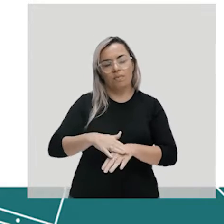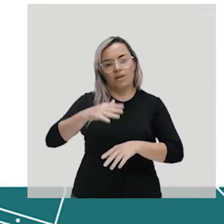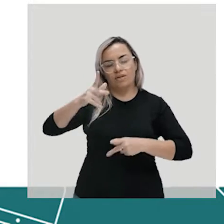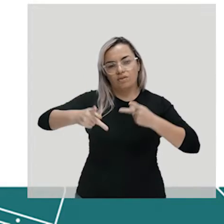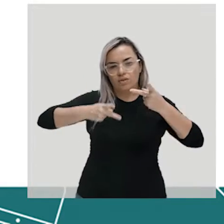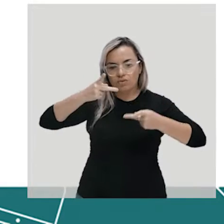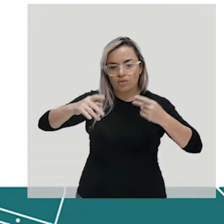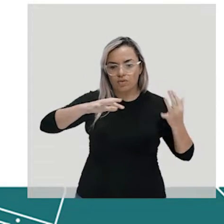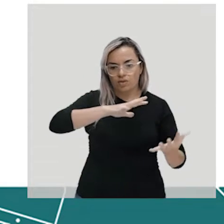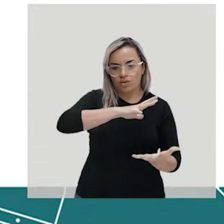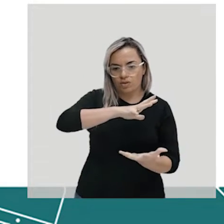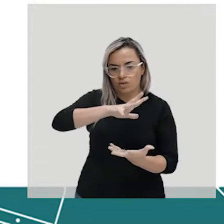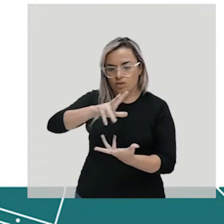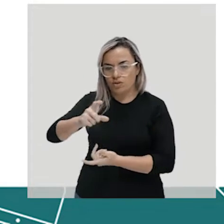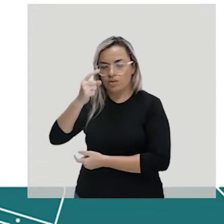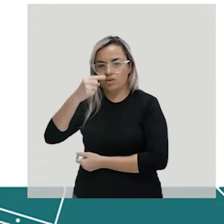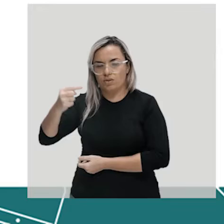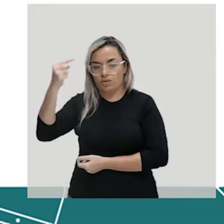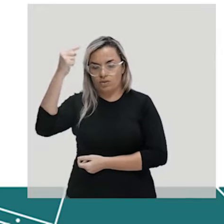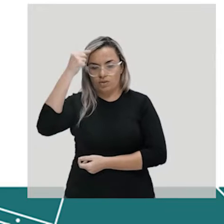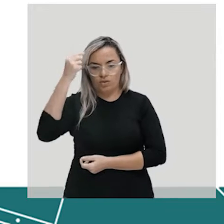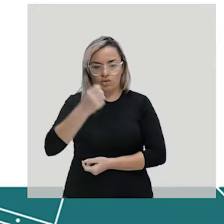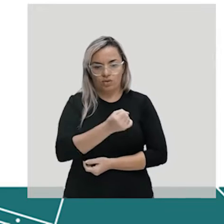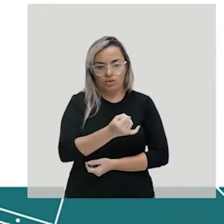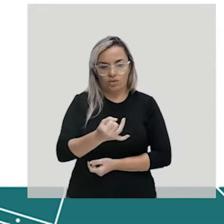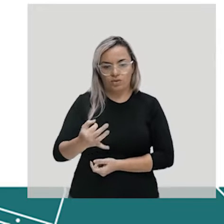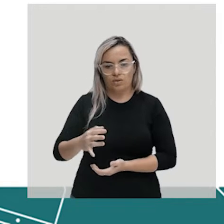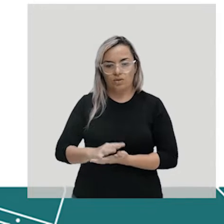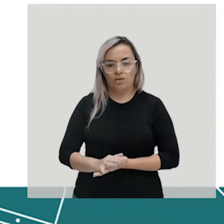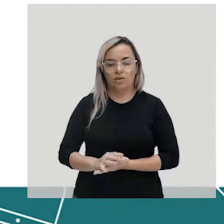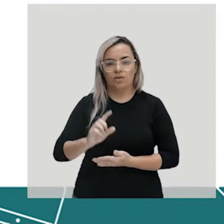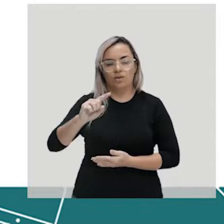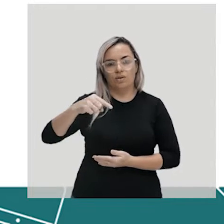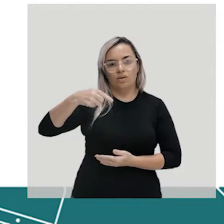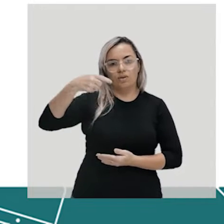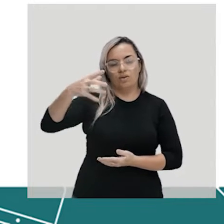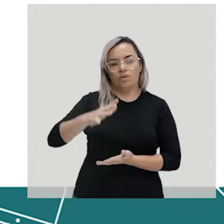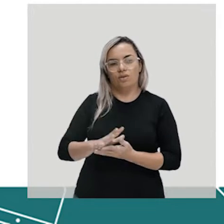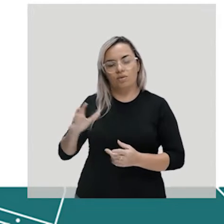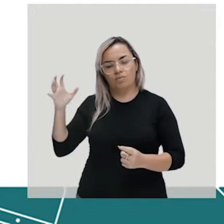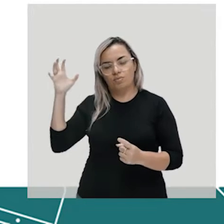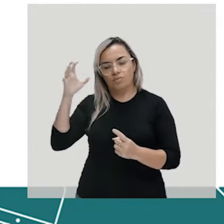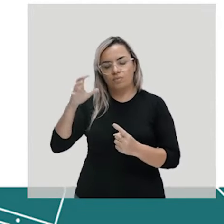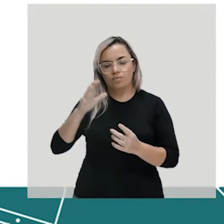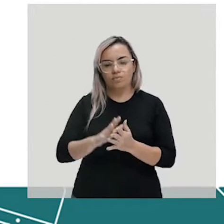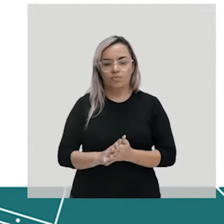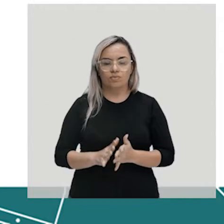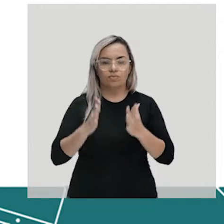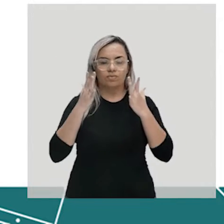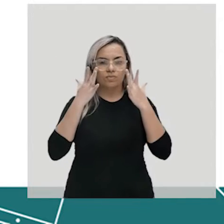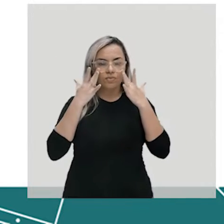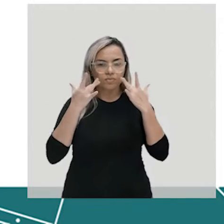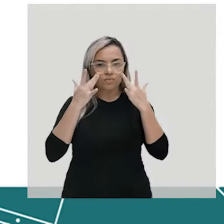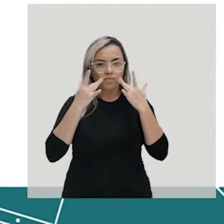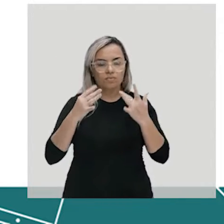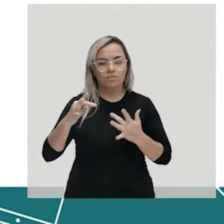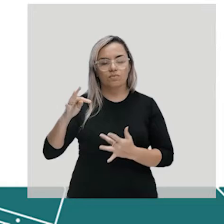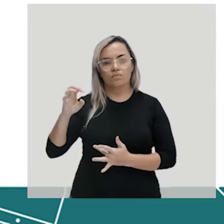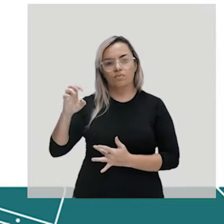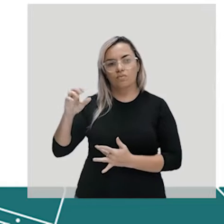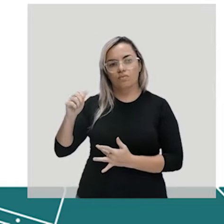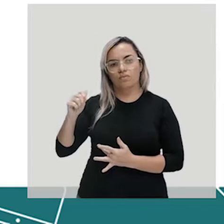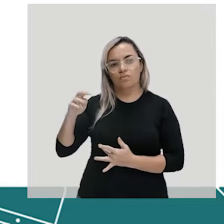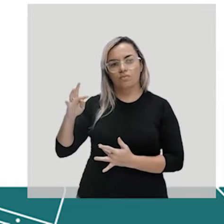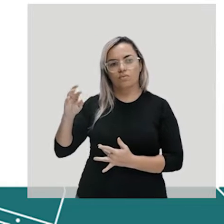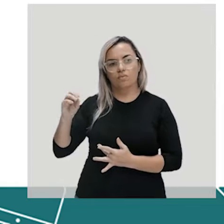quando se pensa numericamente depois ainda falando dessas contribuições o teatro que vem lá do